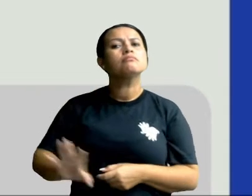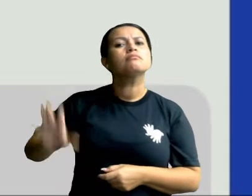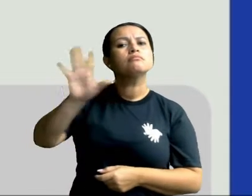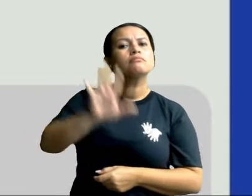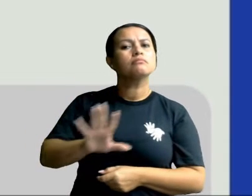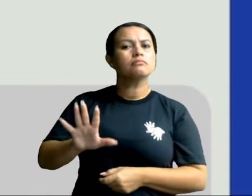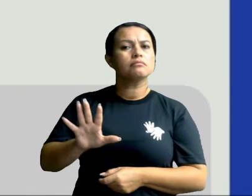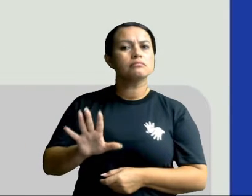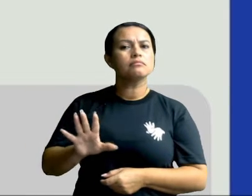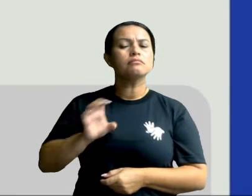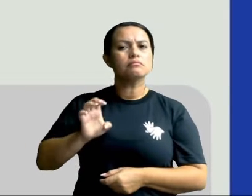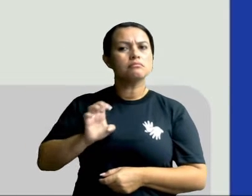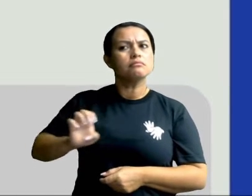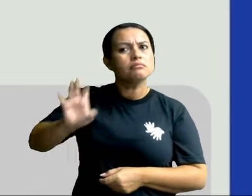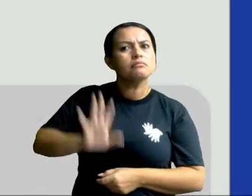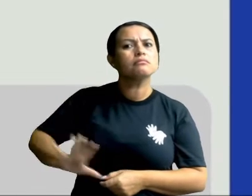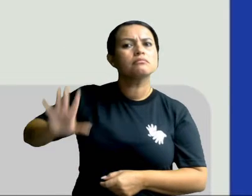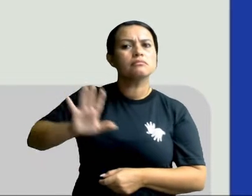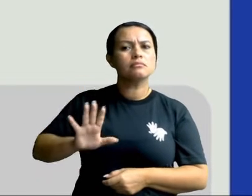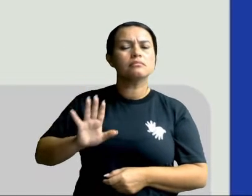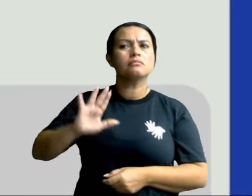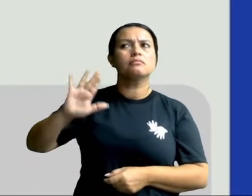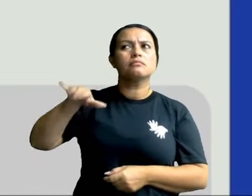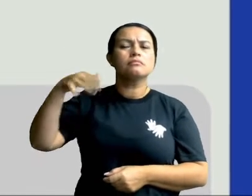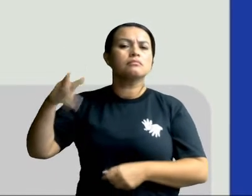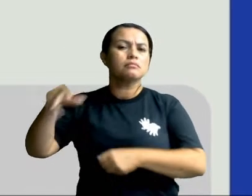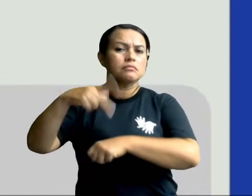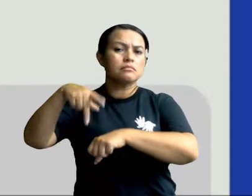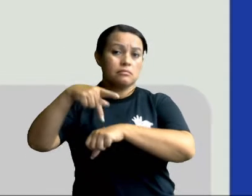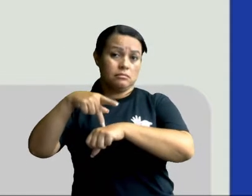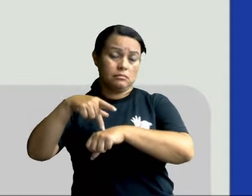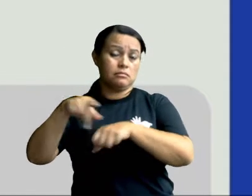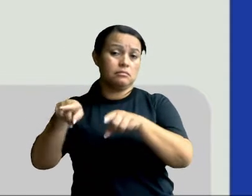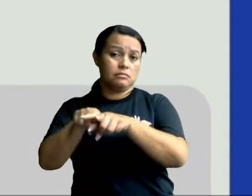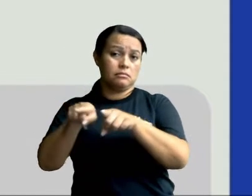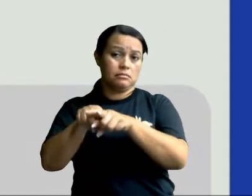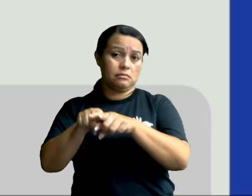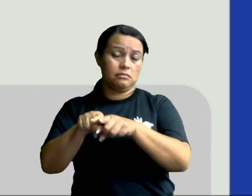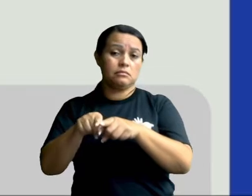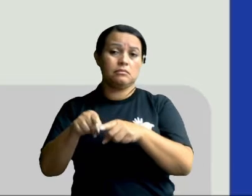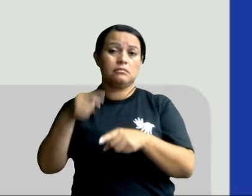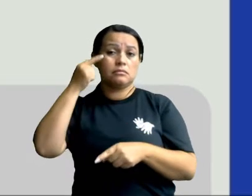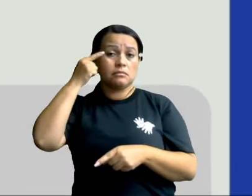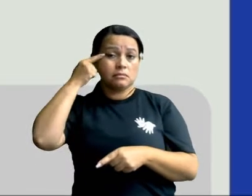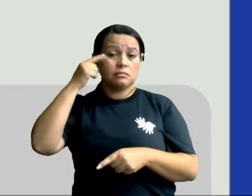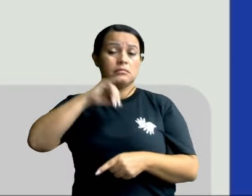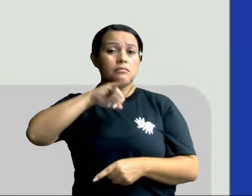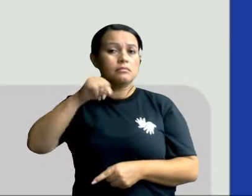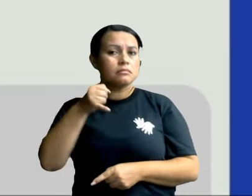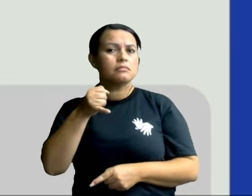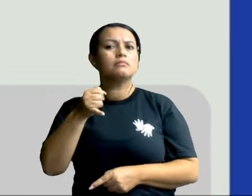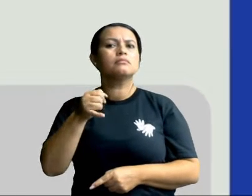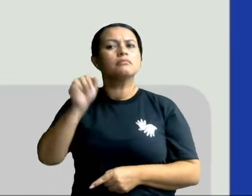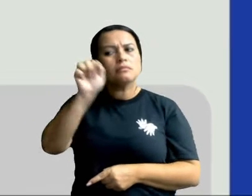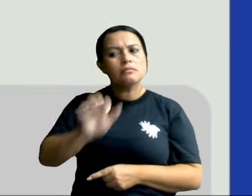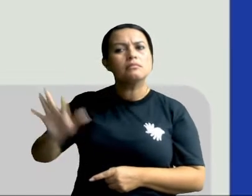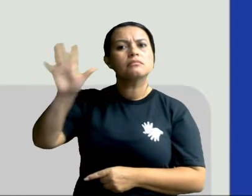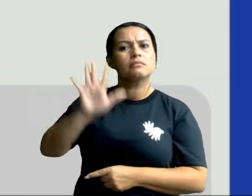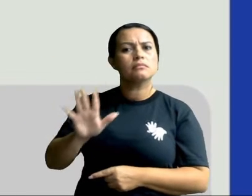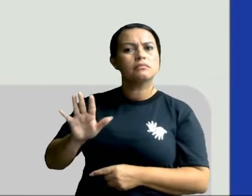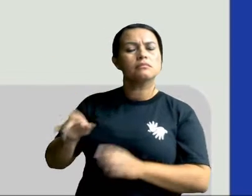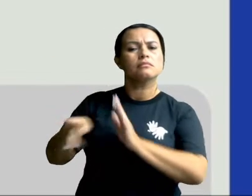europeias, né, grandes potências internacionais, então, inclusive a Rússia, o Japão, que era uma potência asiática